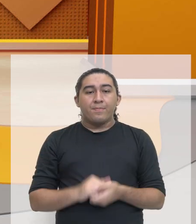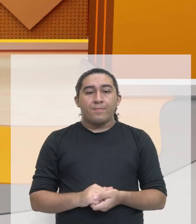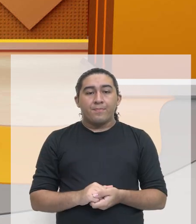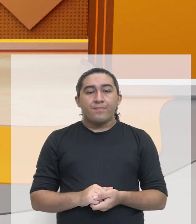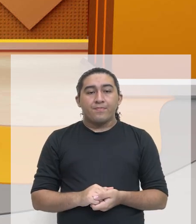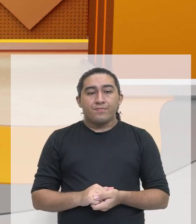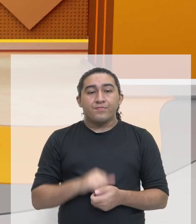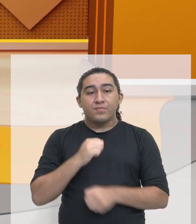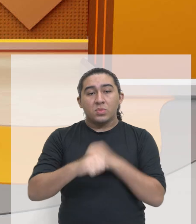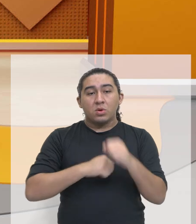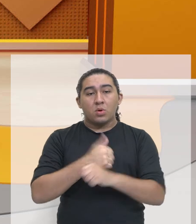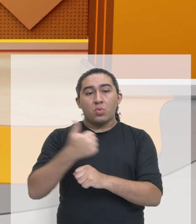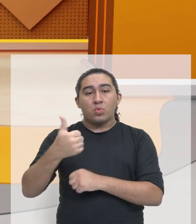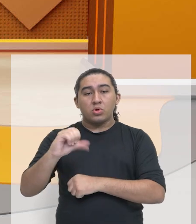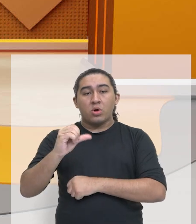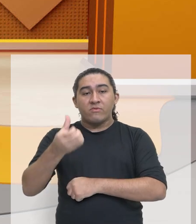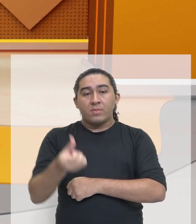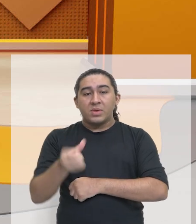Continuando, em